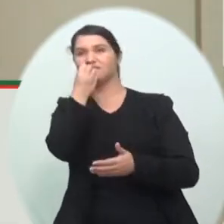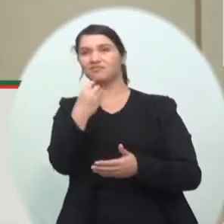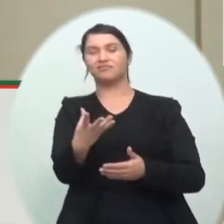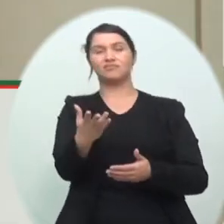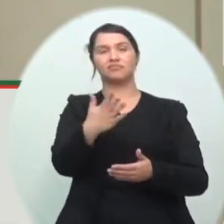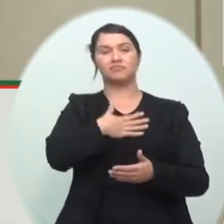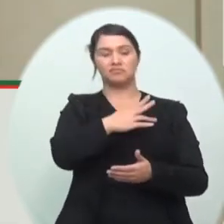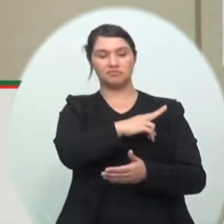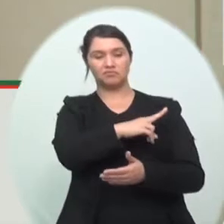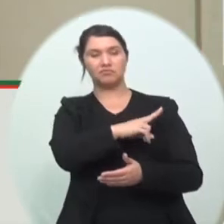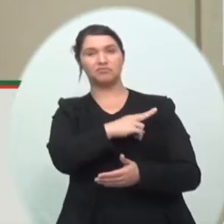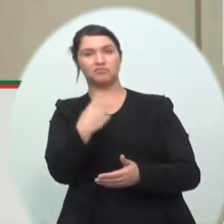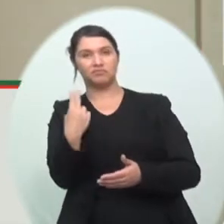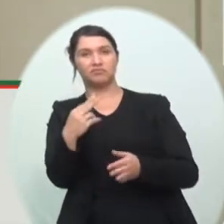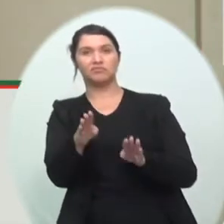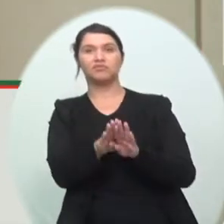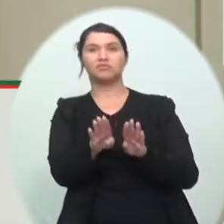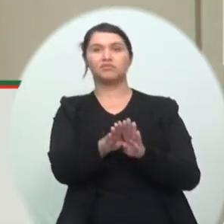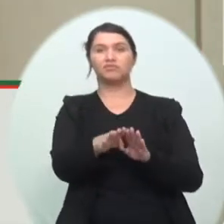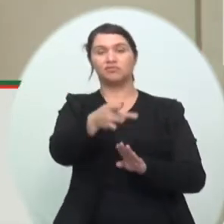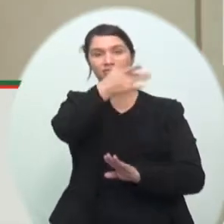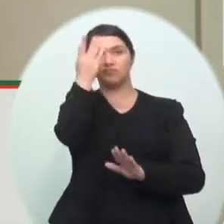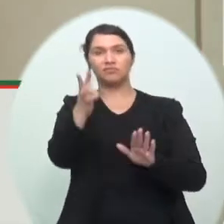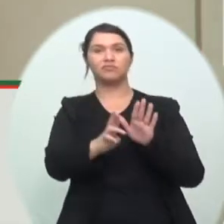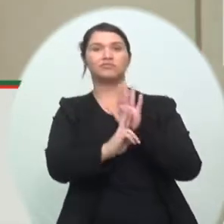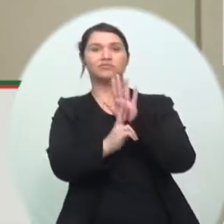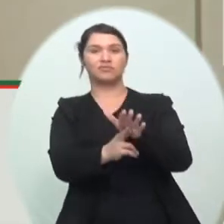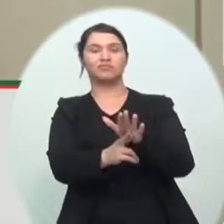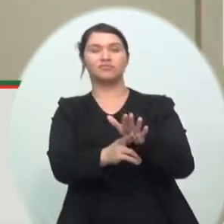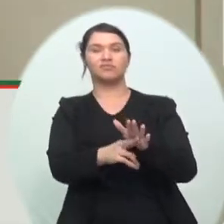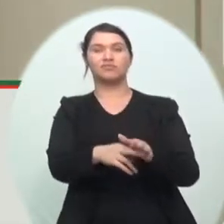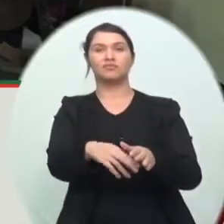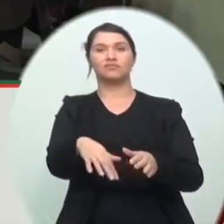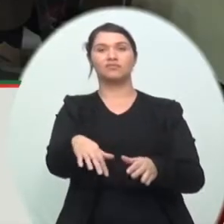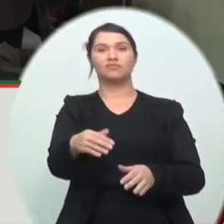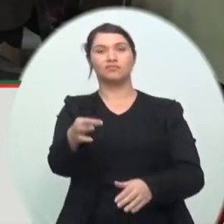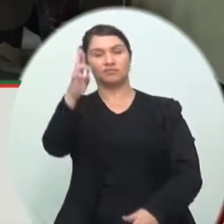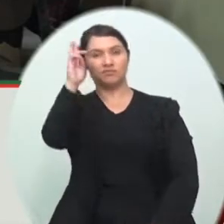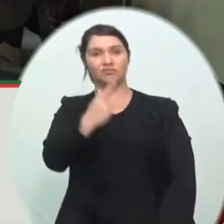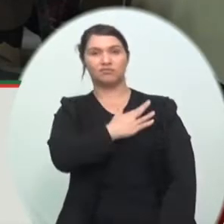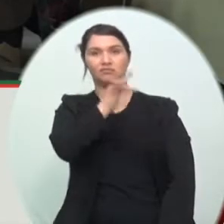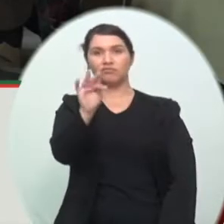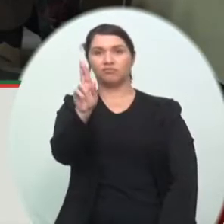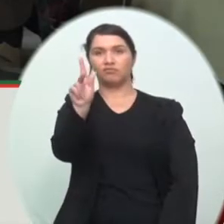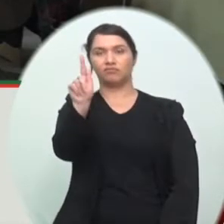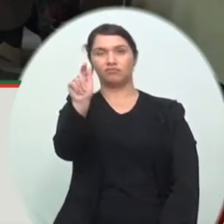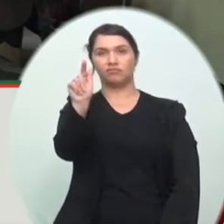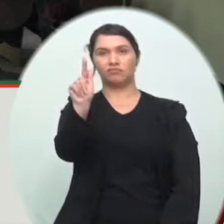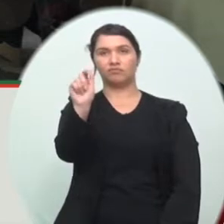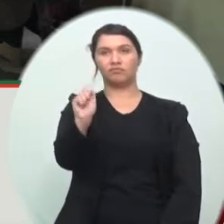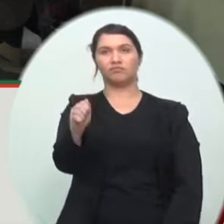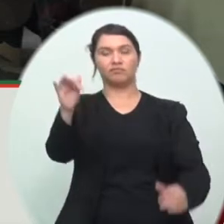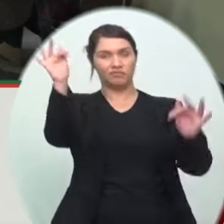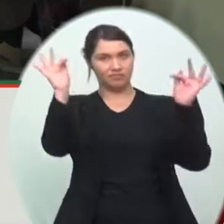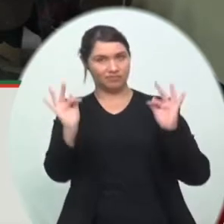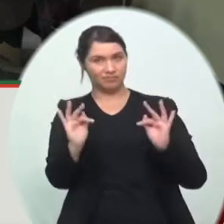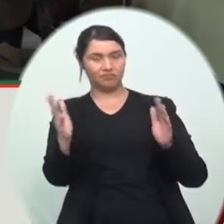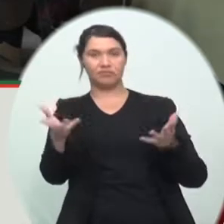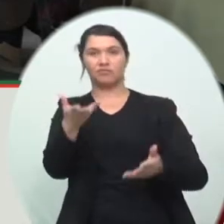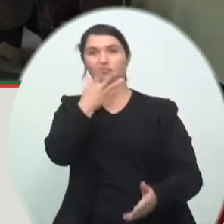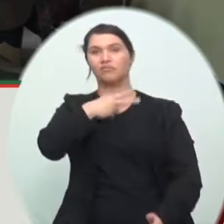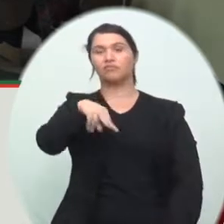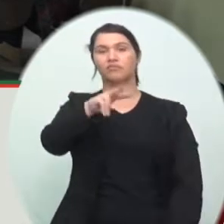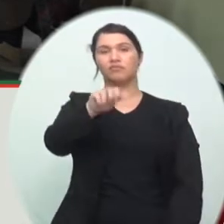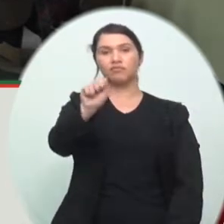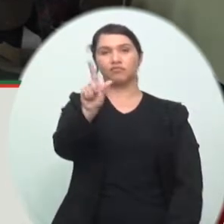representamos, Tenente Coronel Fraga. Seja muito feliz. A moção continua em discussão. Com a palavra o